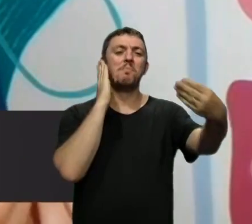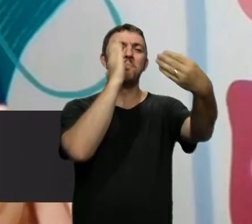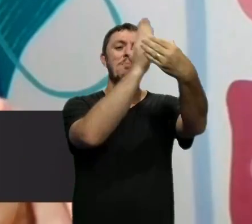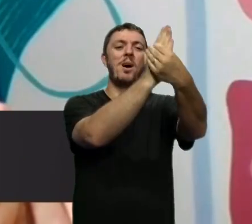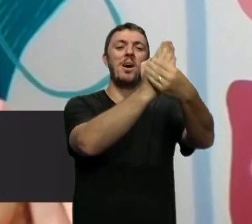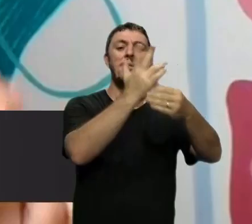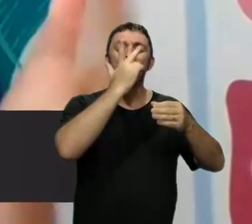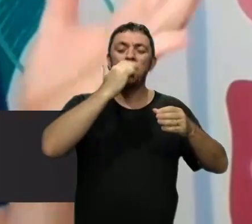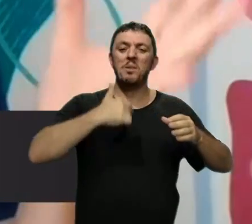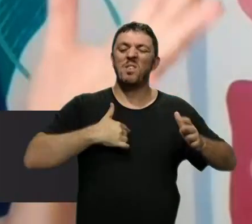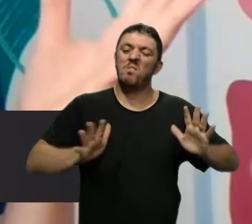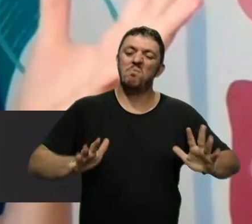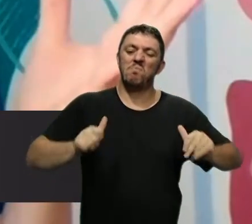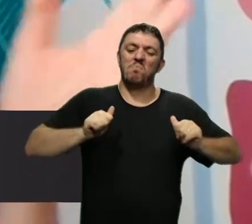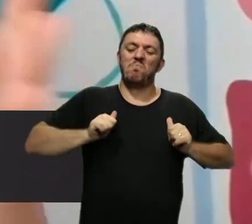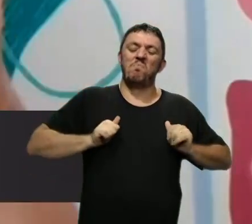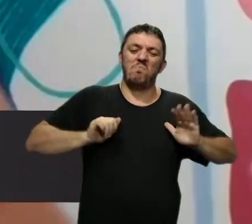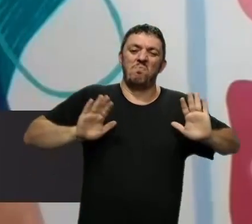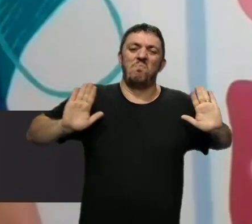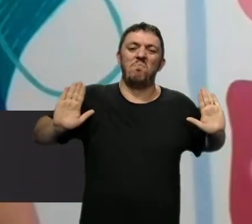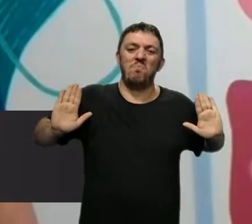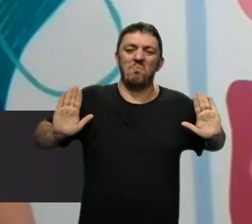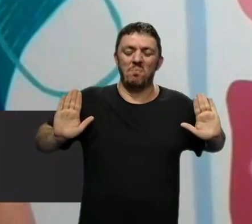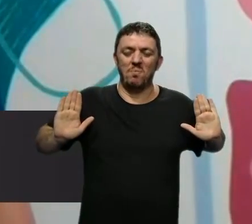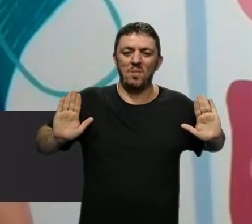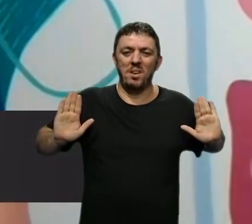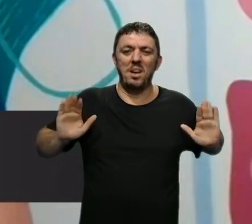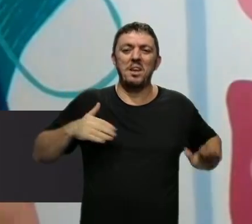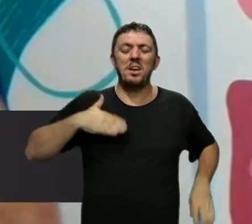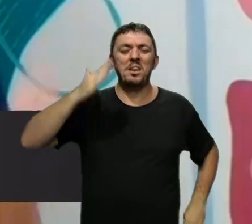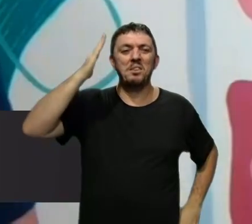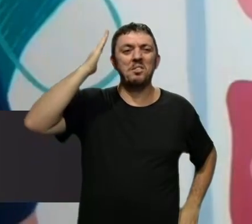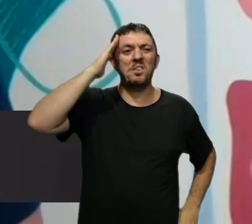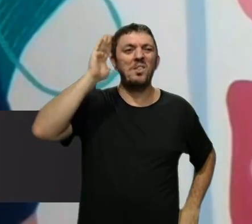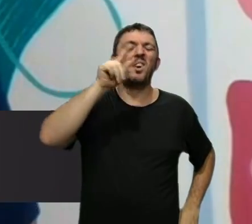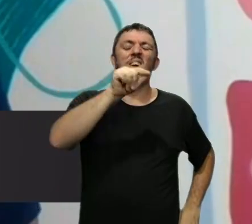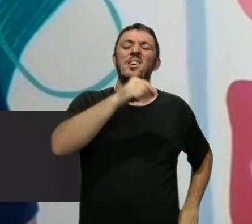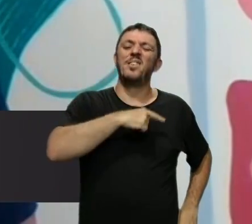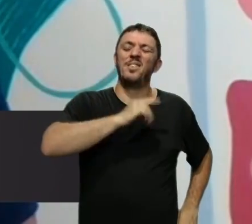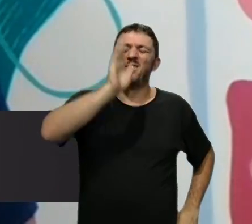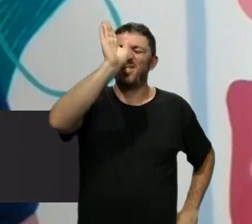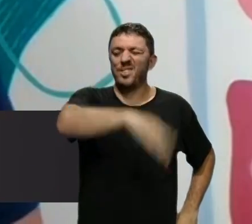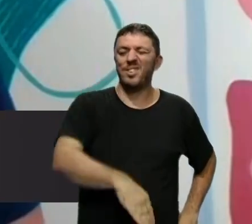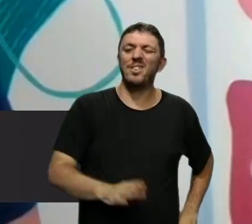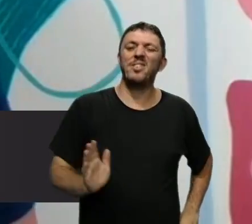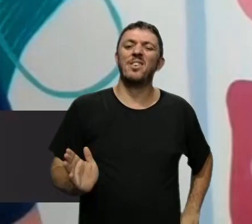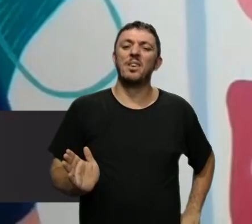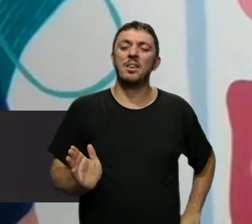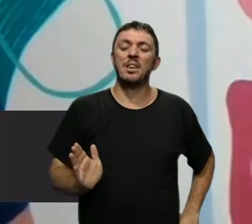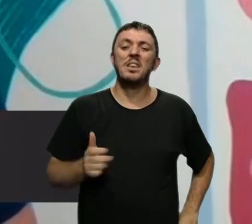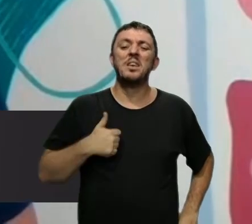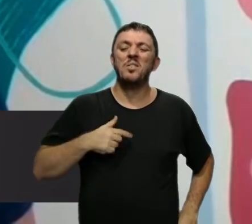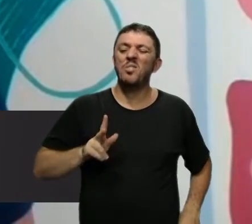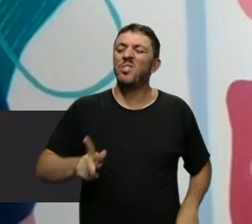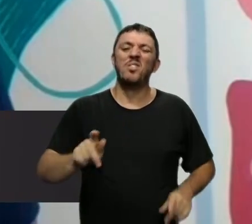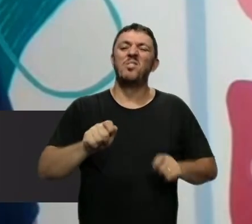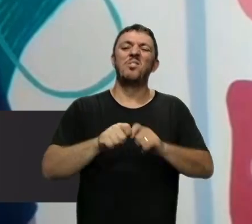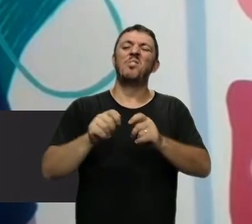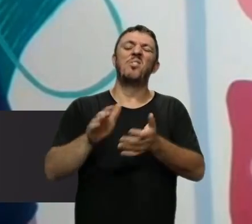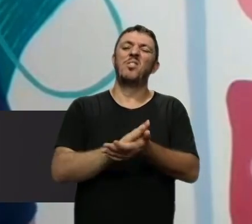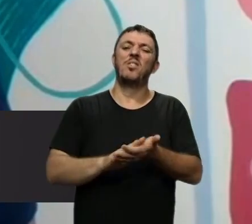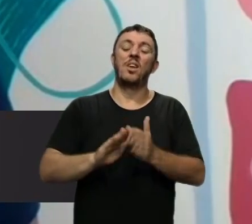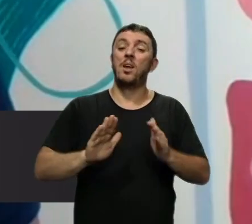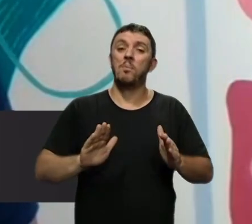situação, e eu ia saber de tudo isso e ia continuar não fazendo nada. Então, ser criança é natural. Ele nasceu como